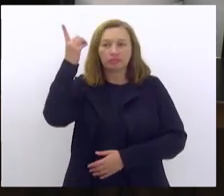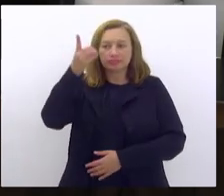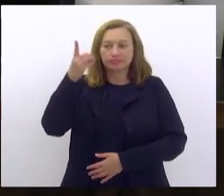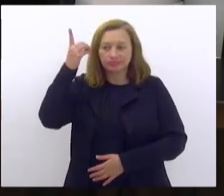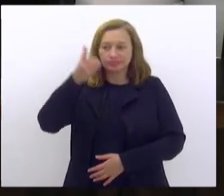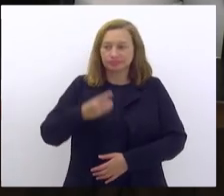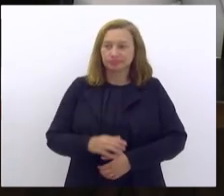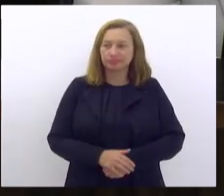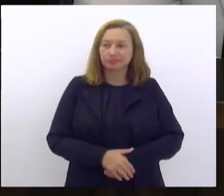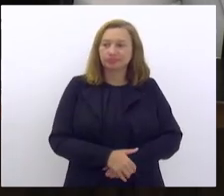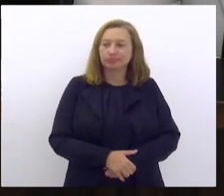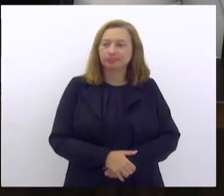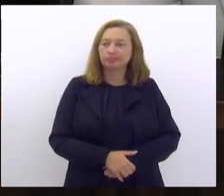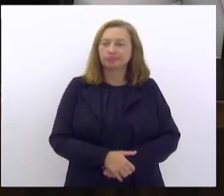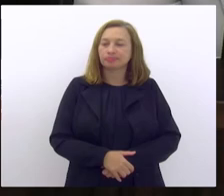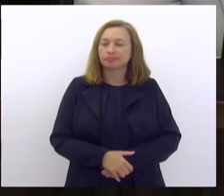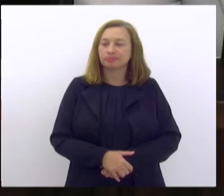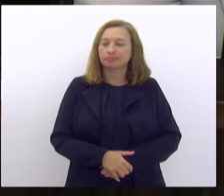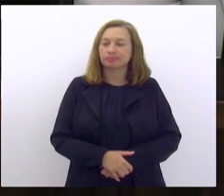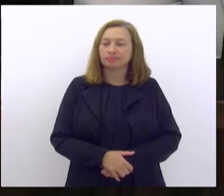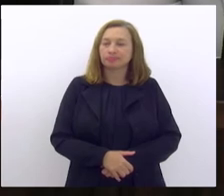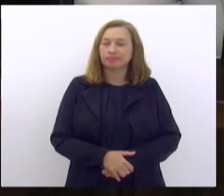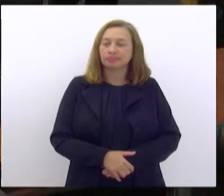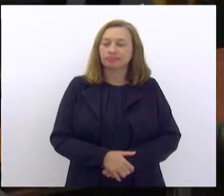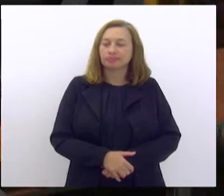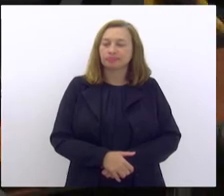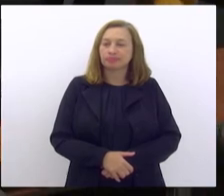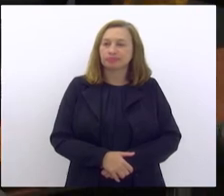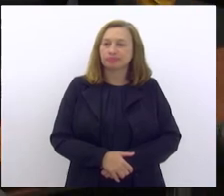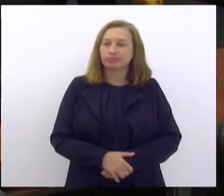Souza, para dar o parecer aqui, Renata.